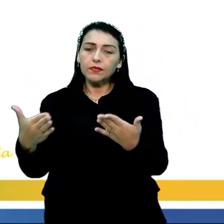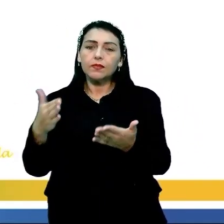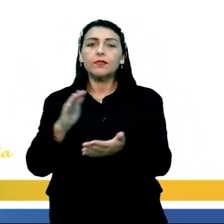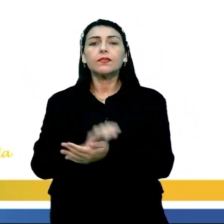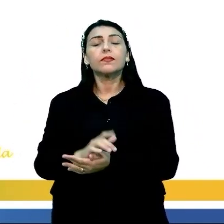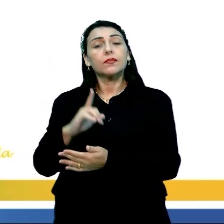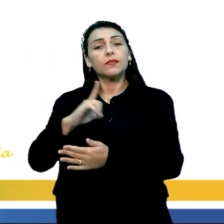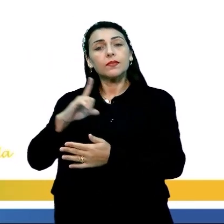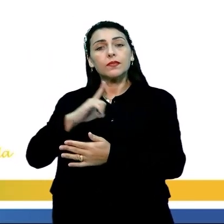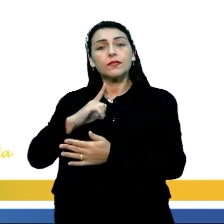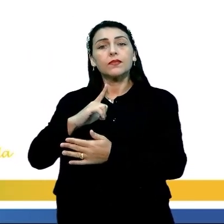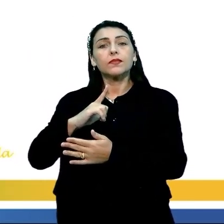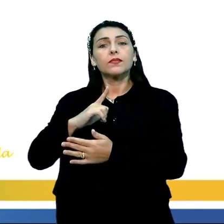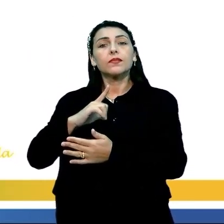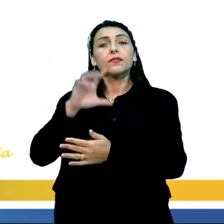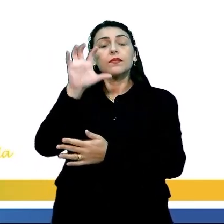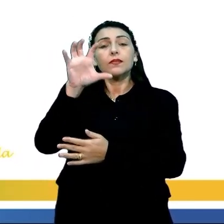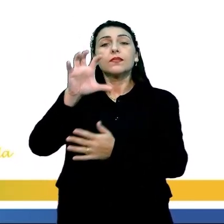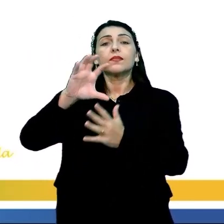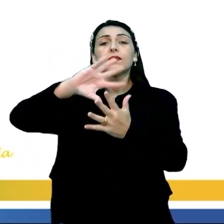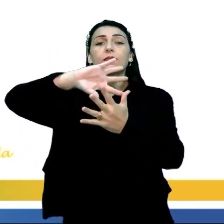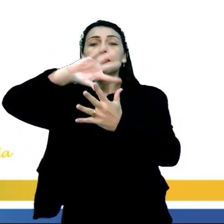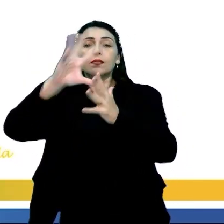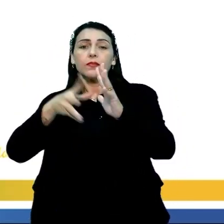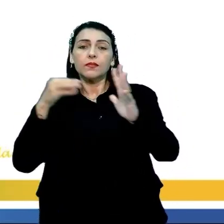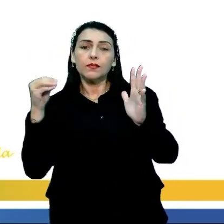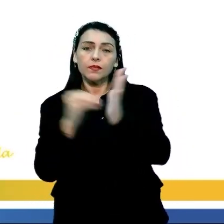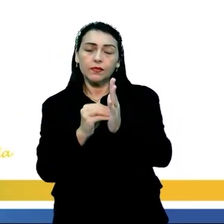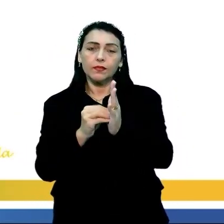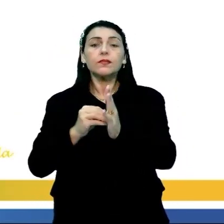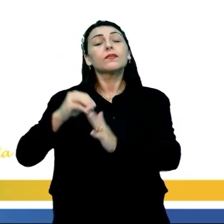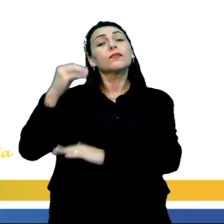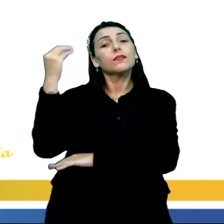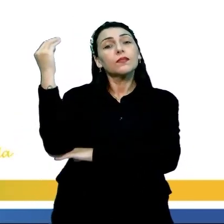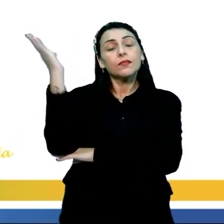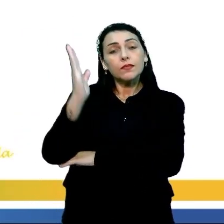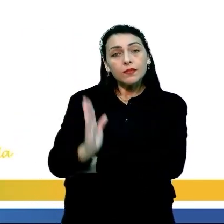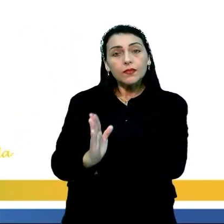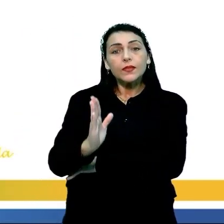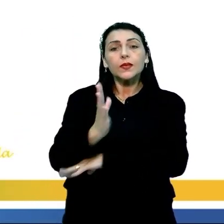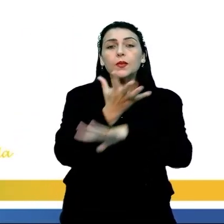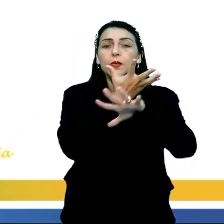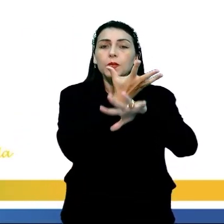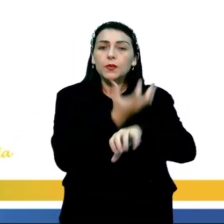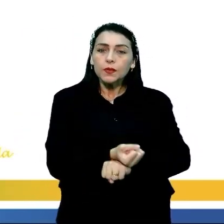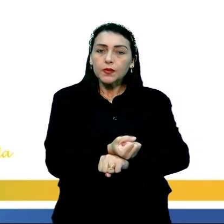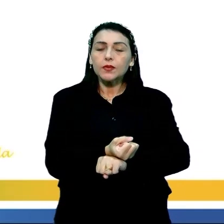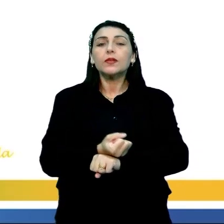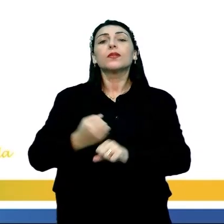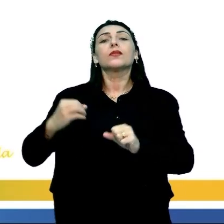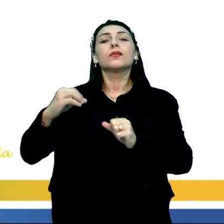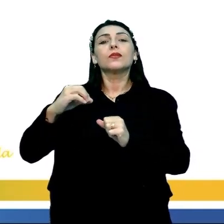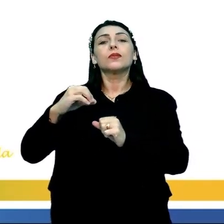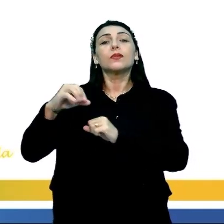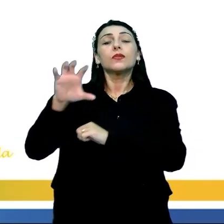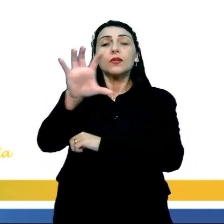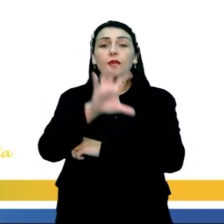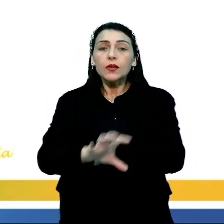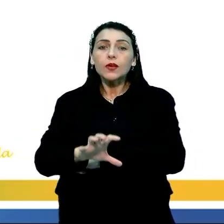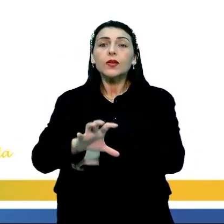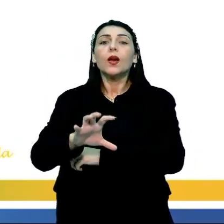A gente tem o domínio amazônico, nós temos no Brasil o domínio da Caatinga, domínio do